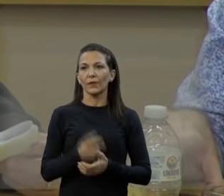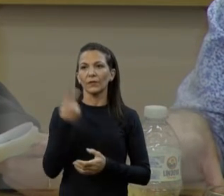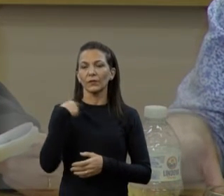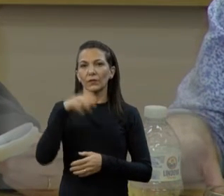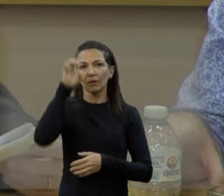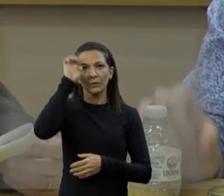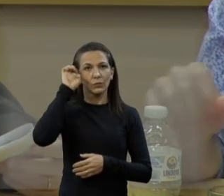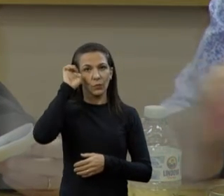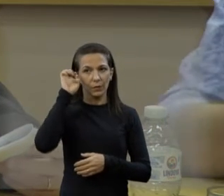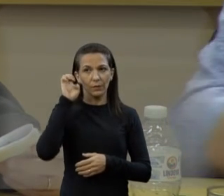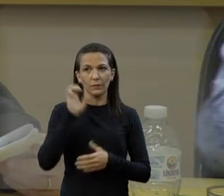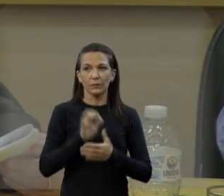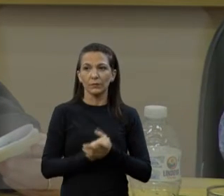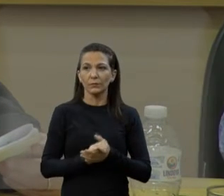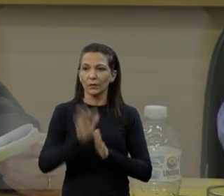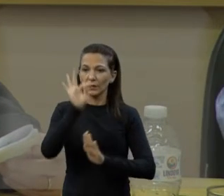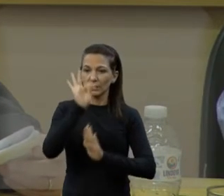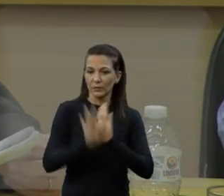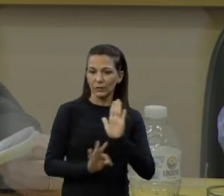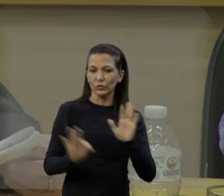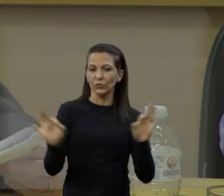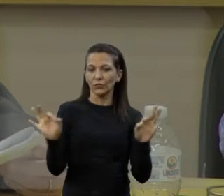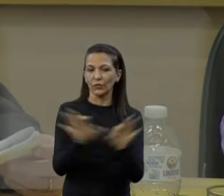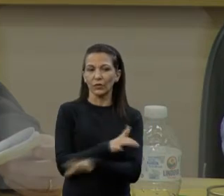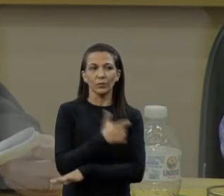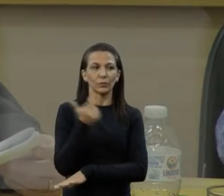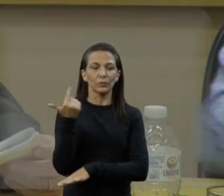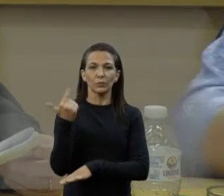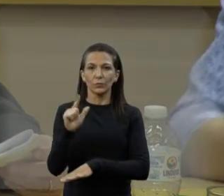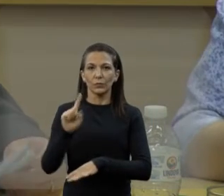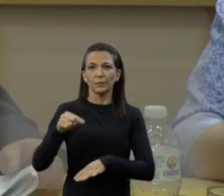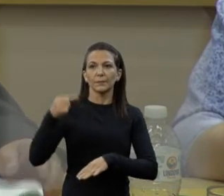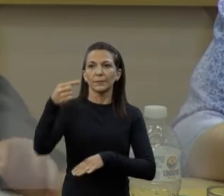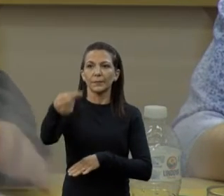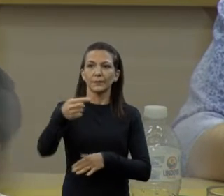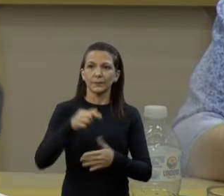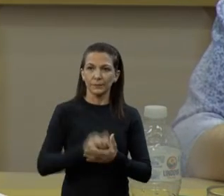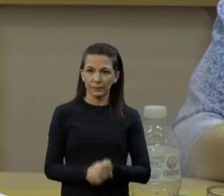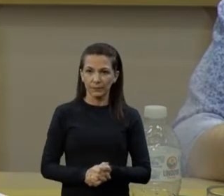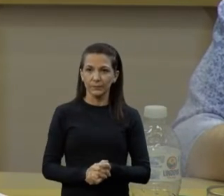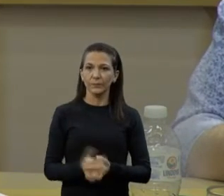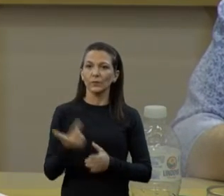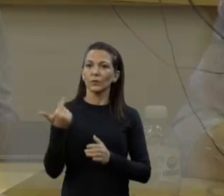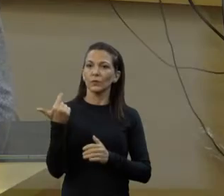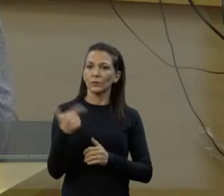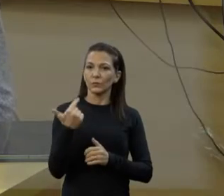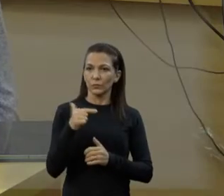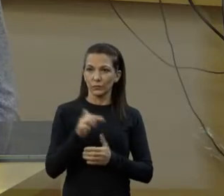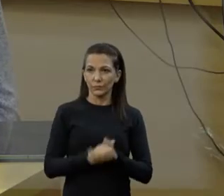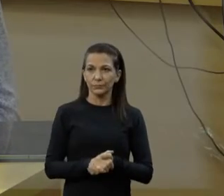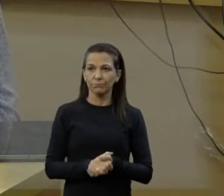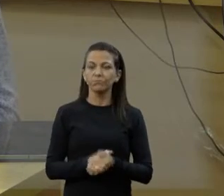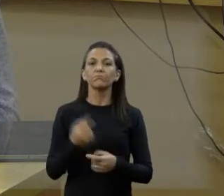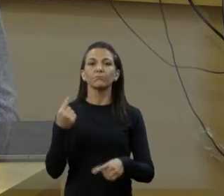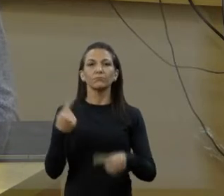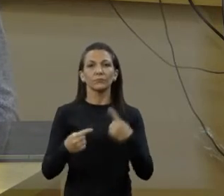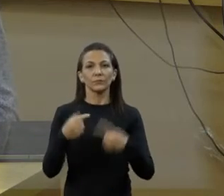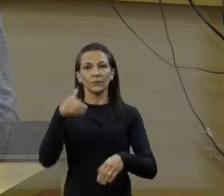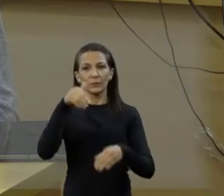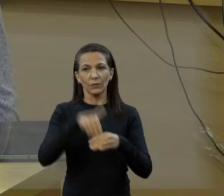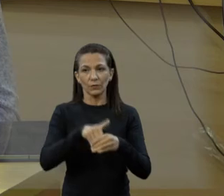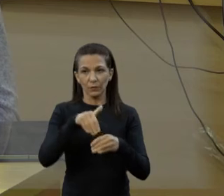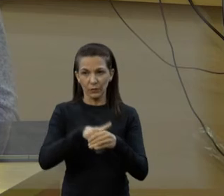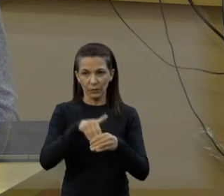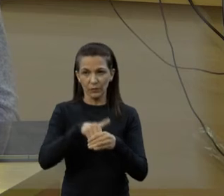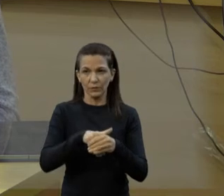vereador Edson réu dispense a redação final desse projeto próximo item e tem número dois primeiro turno de discussão e votação